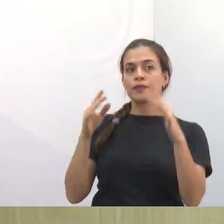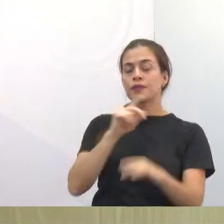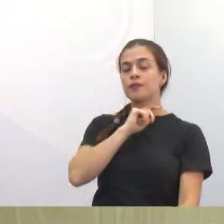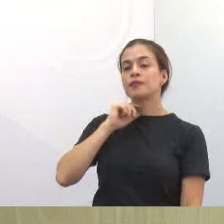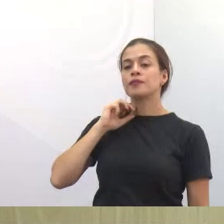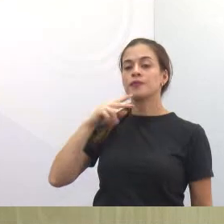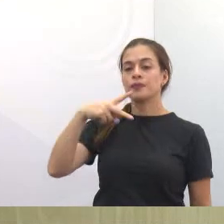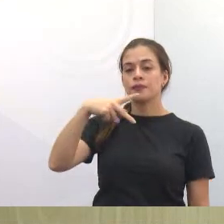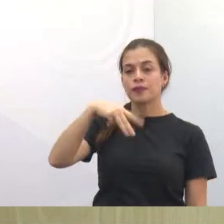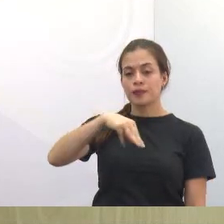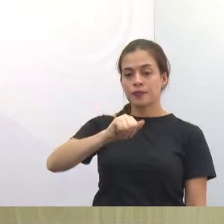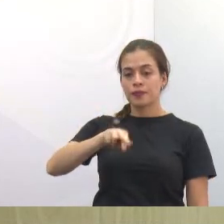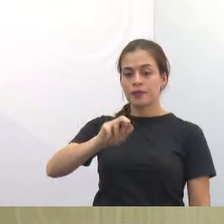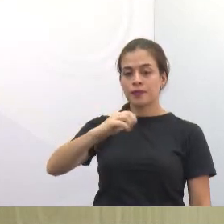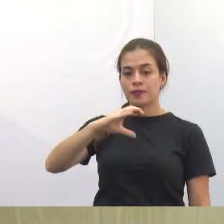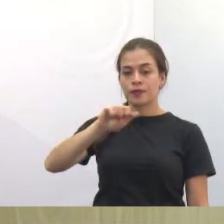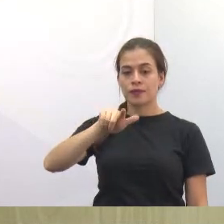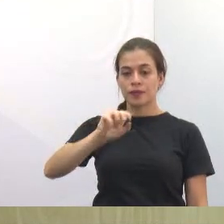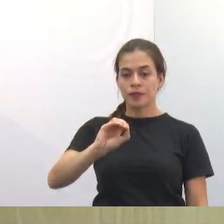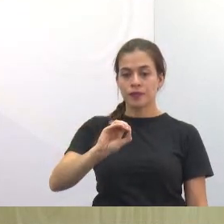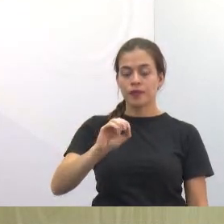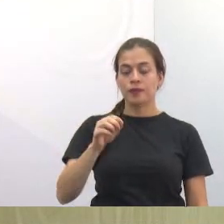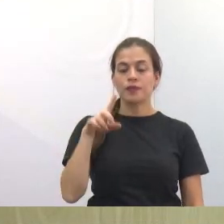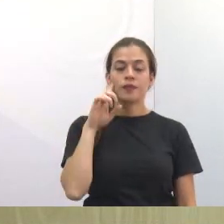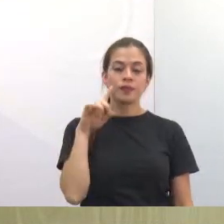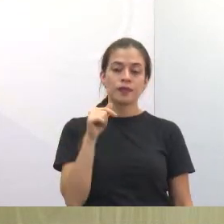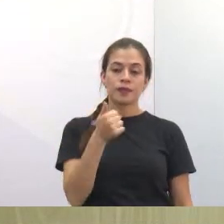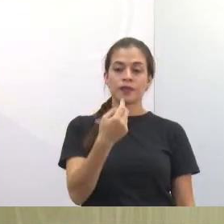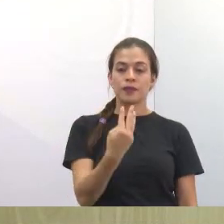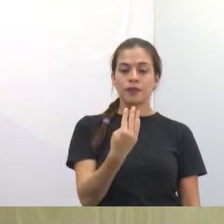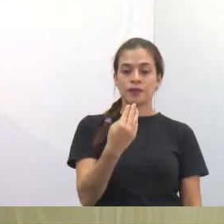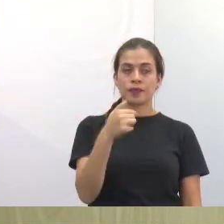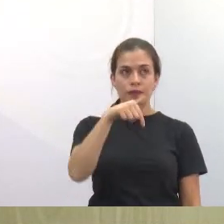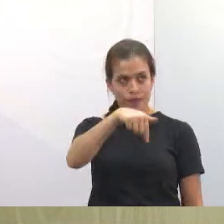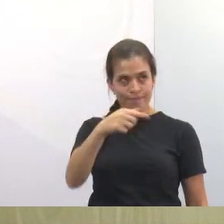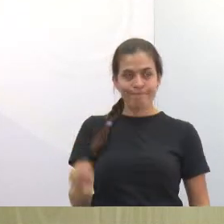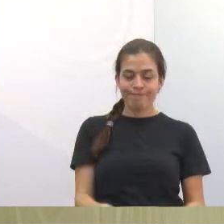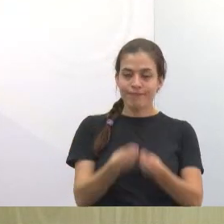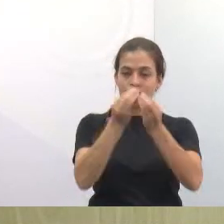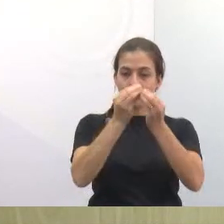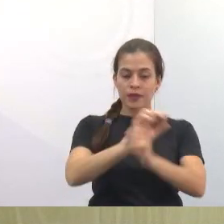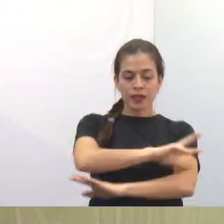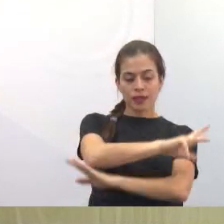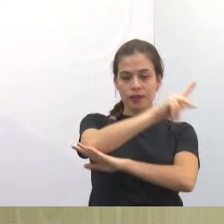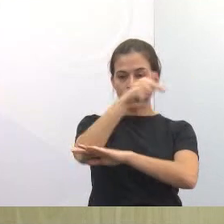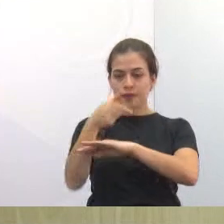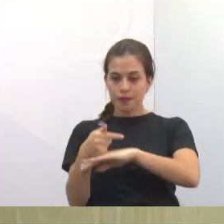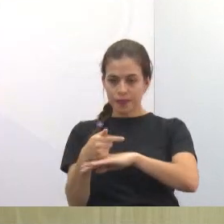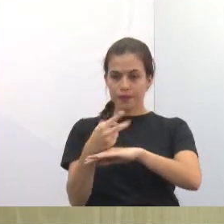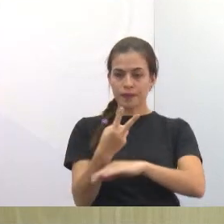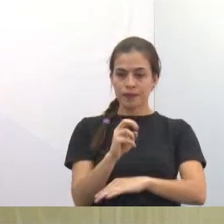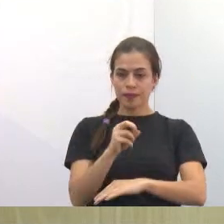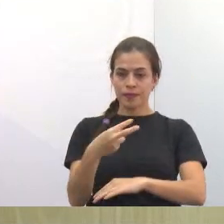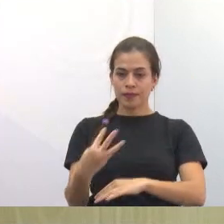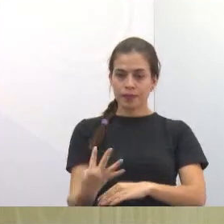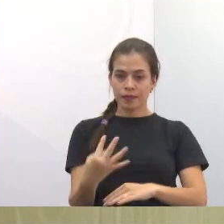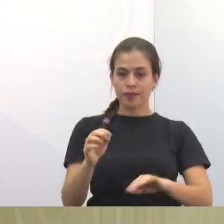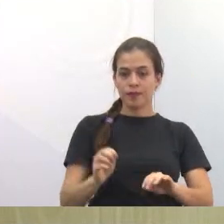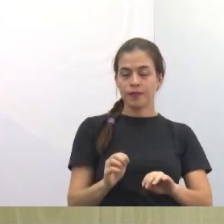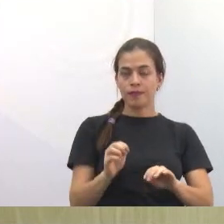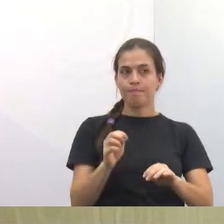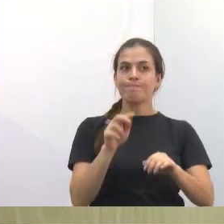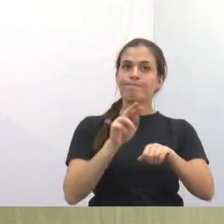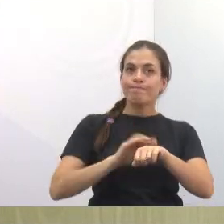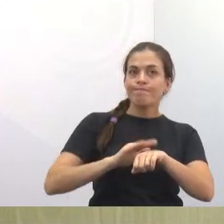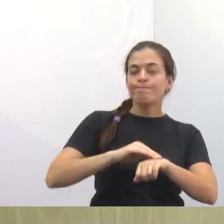presidida em 17 de julho de 2024, no Cerco de Jericó 2024, realizado pela paróquia Maria